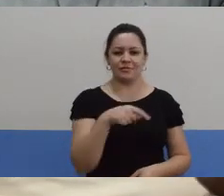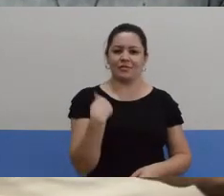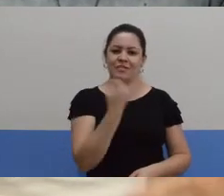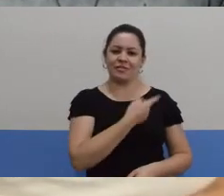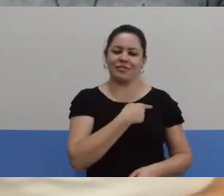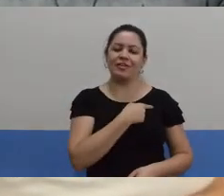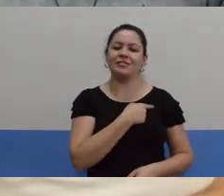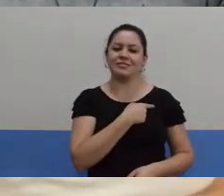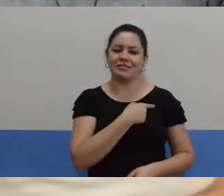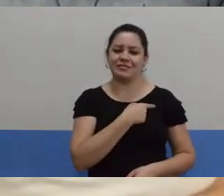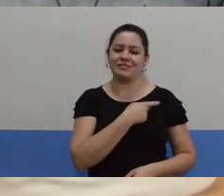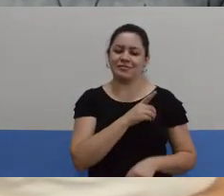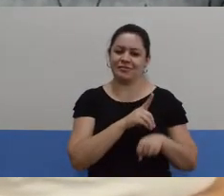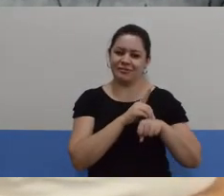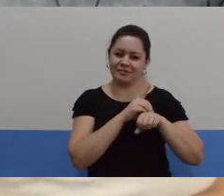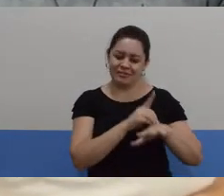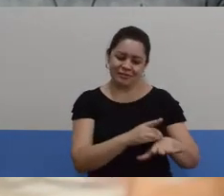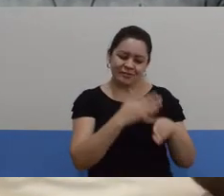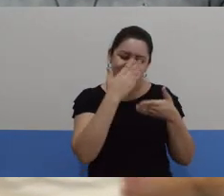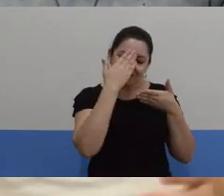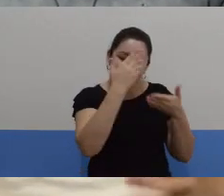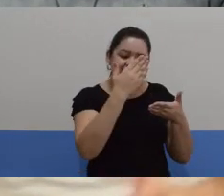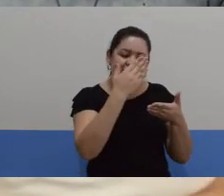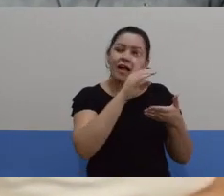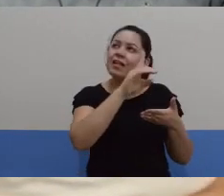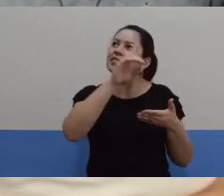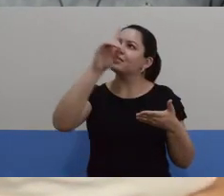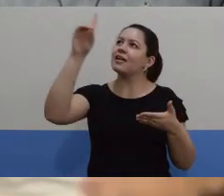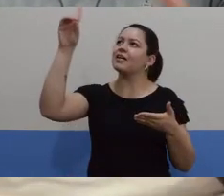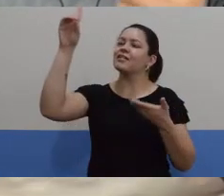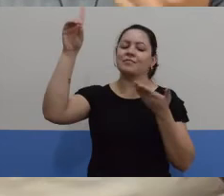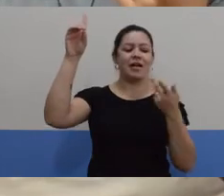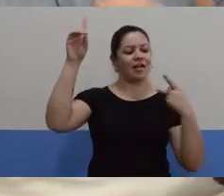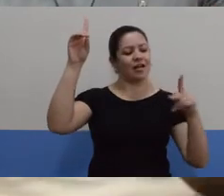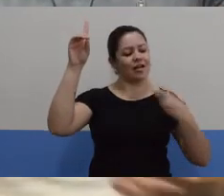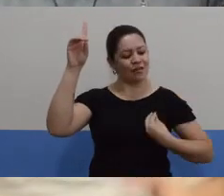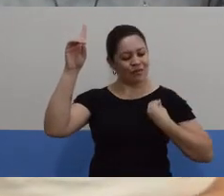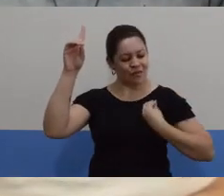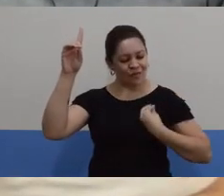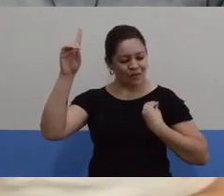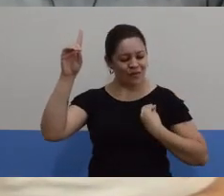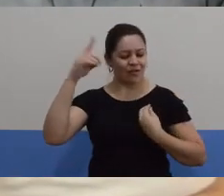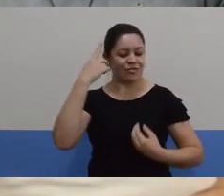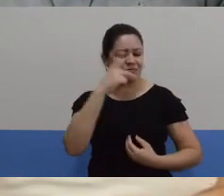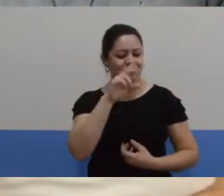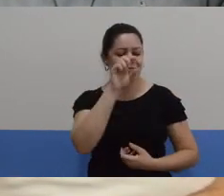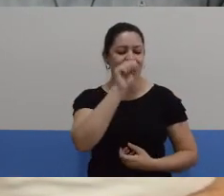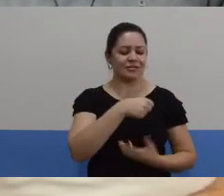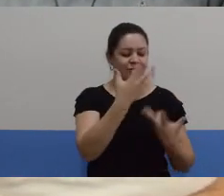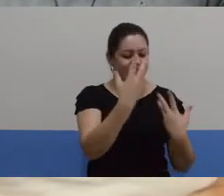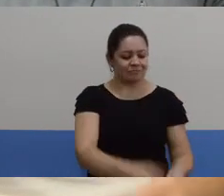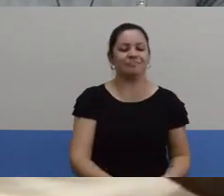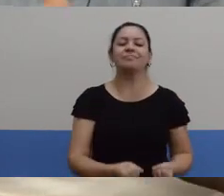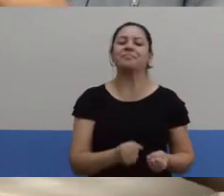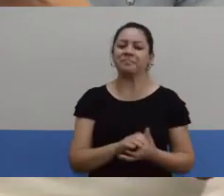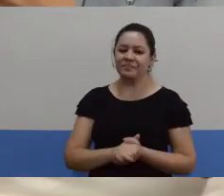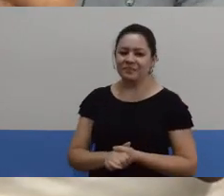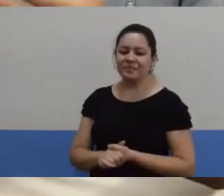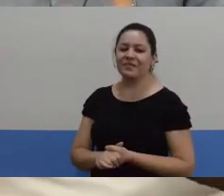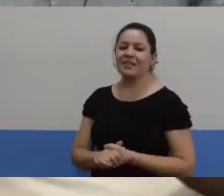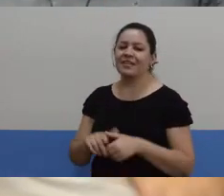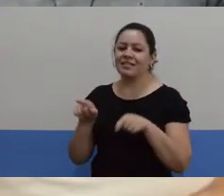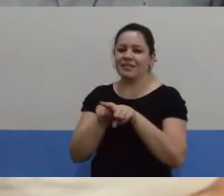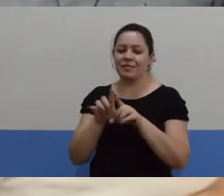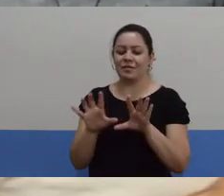temos realmente a agradecer a Deus pelo dom da sua vida, pelo dom do seu sim. Agradecemos também toda a equipe técnica